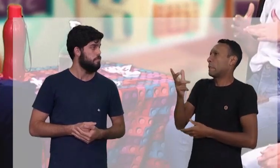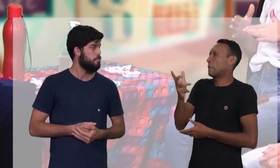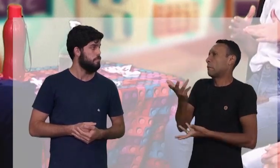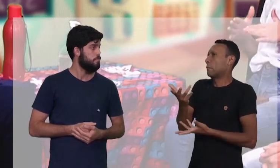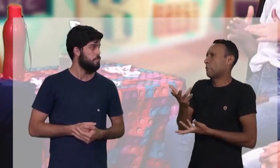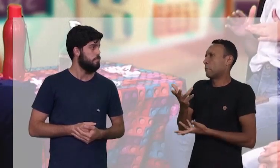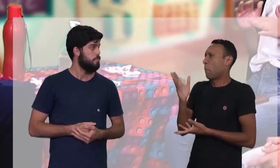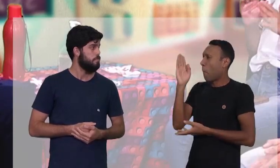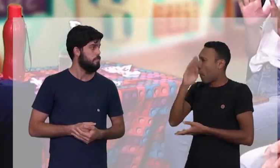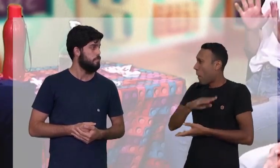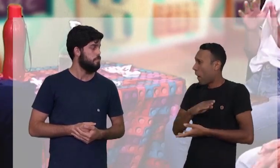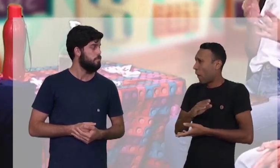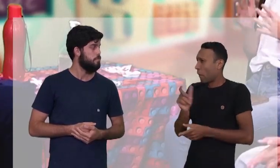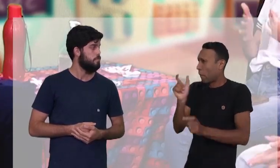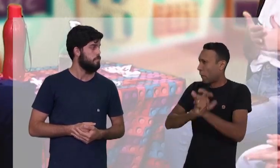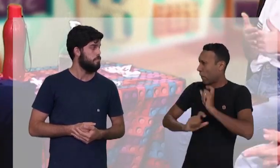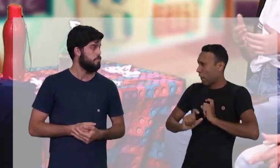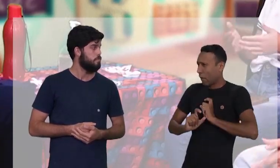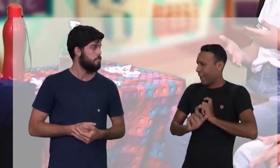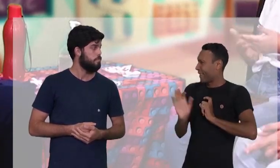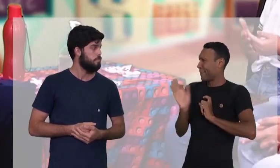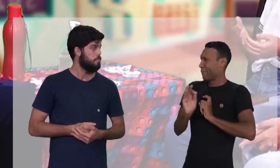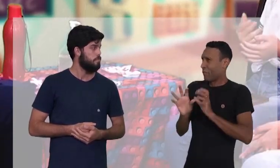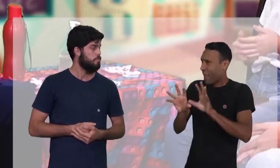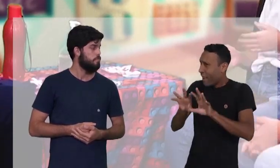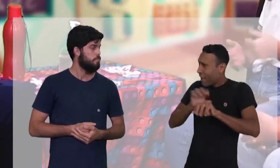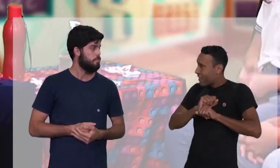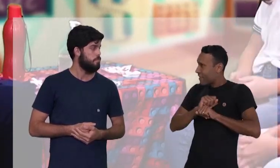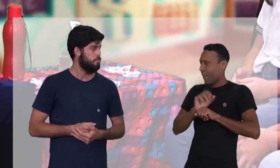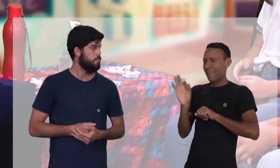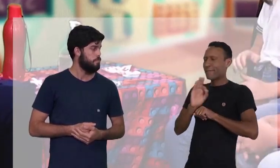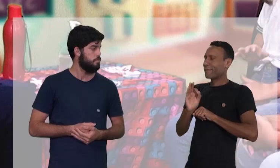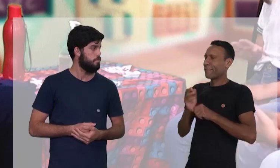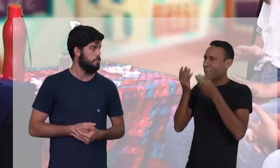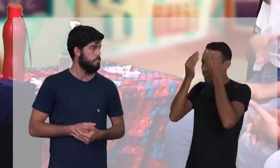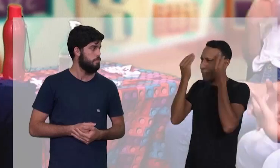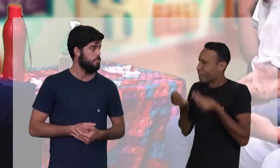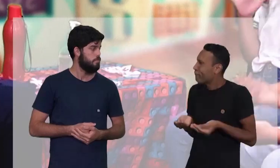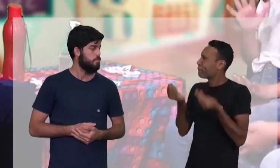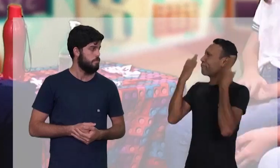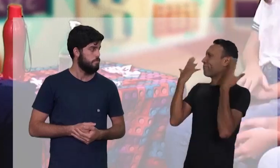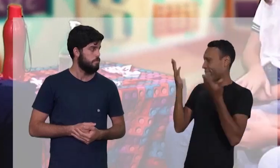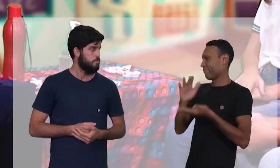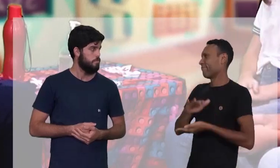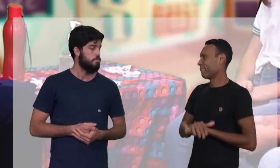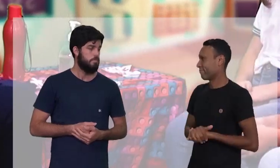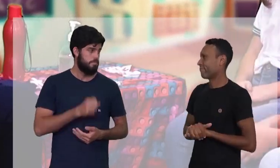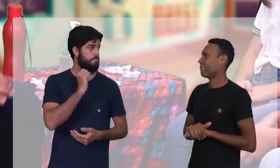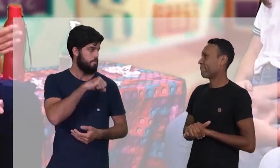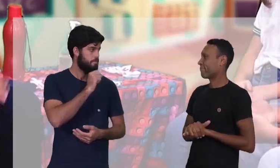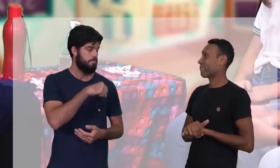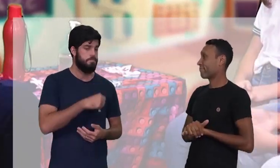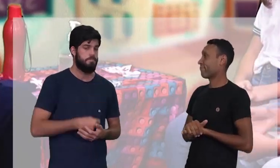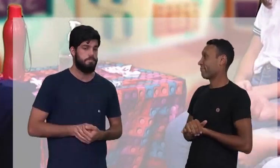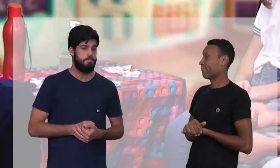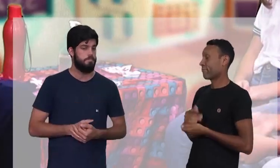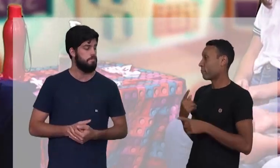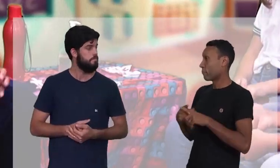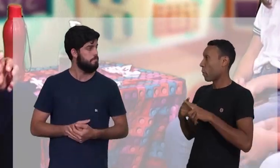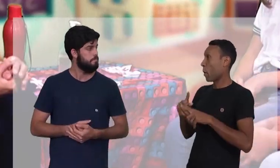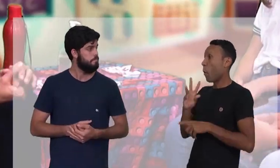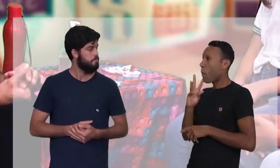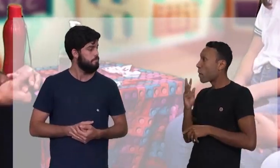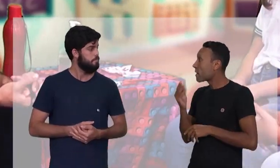mal, deixa pra lá, porque senão acaba se machucando, essas coisas. Sim. O autoconhecimento e